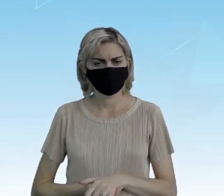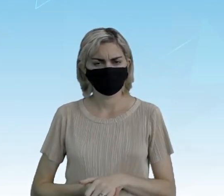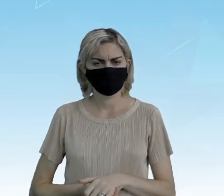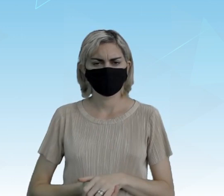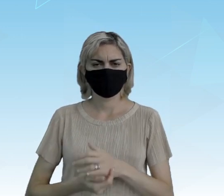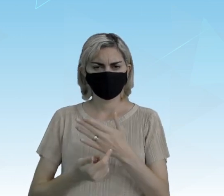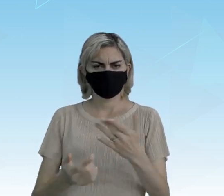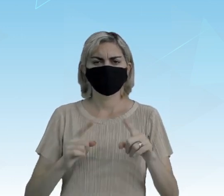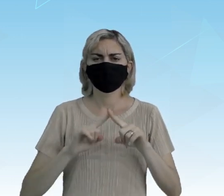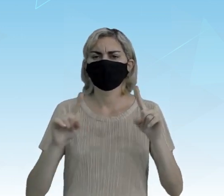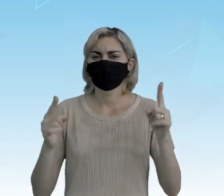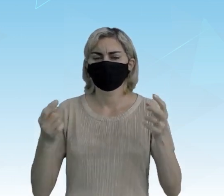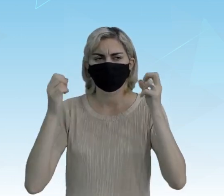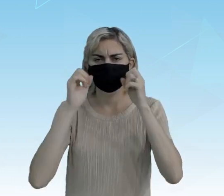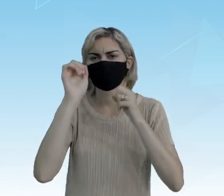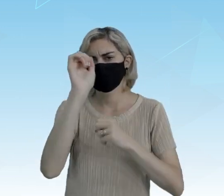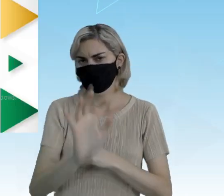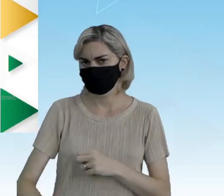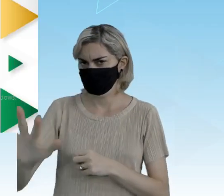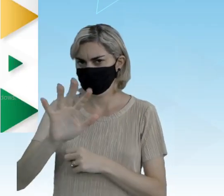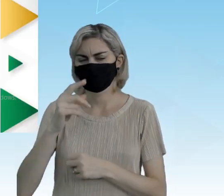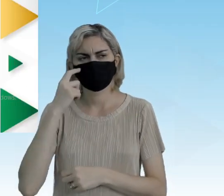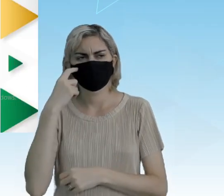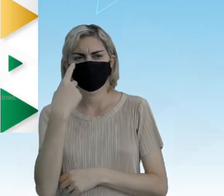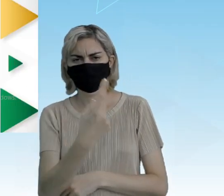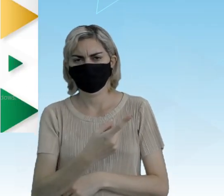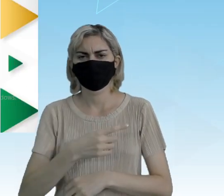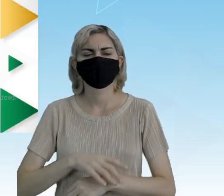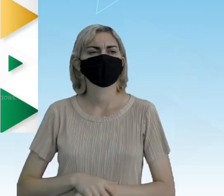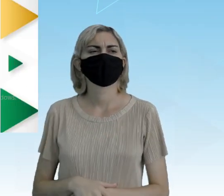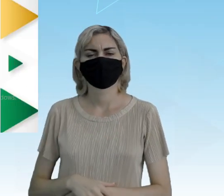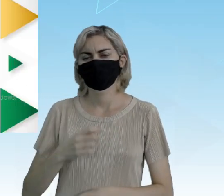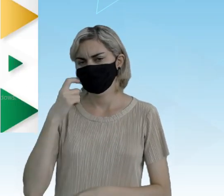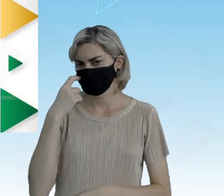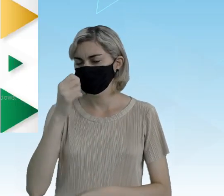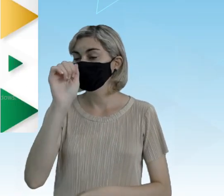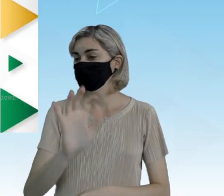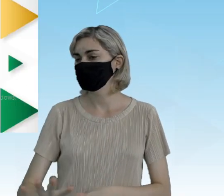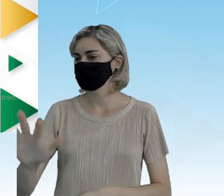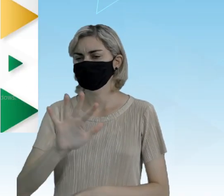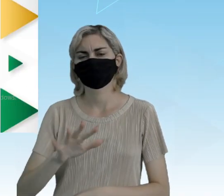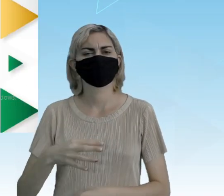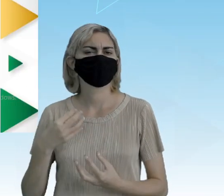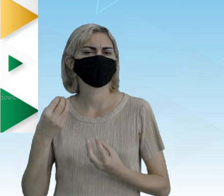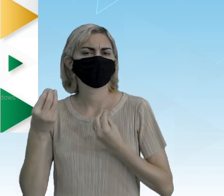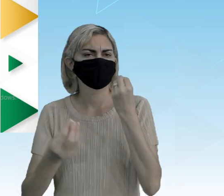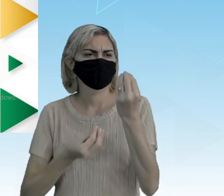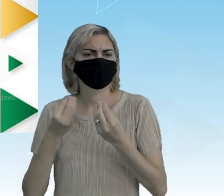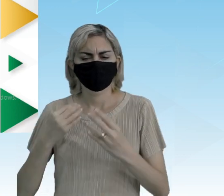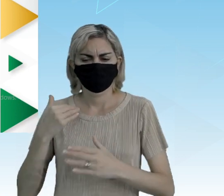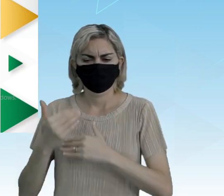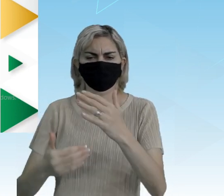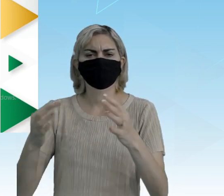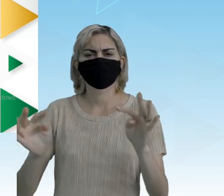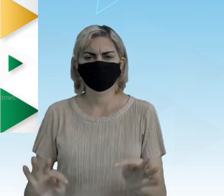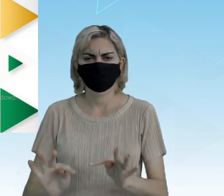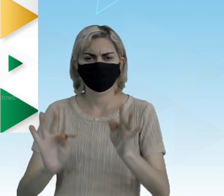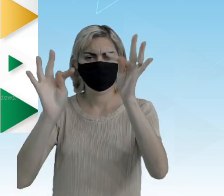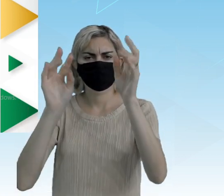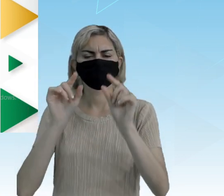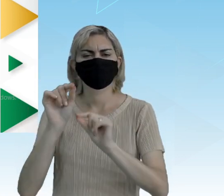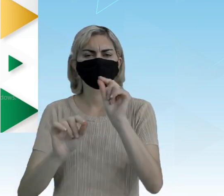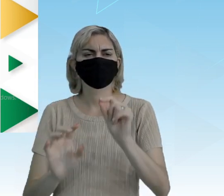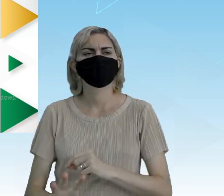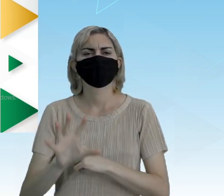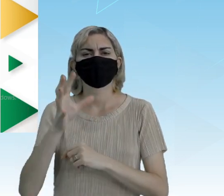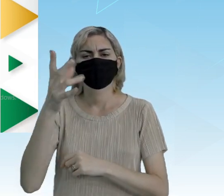Mas olha essa imagem que eu trouxe para vocês agora. Olha só essa imagem. Com o avanço tecnológico, o que foi que